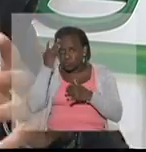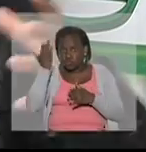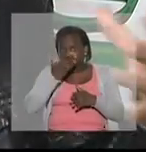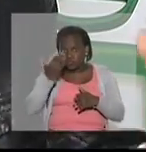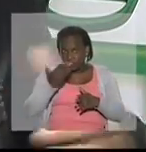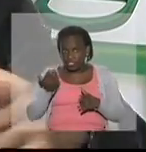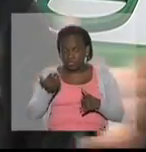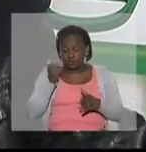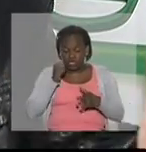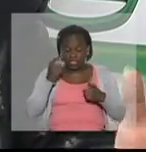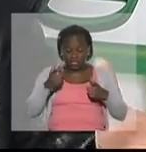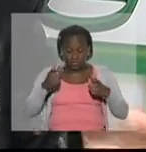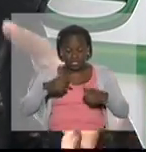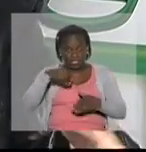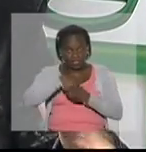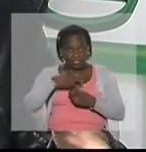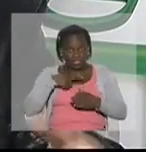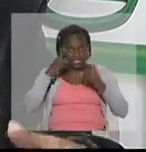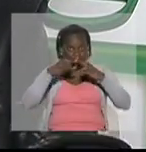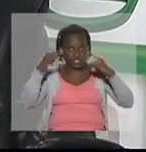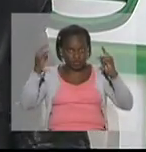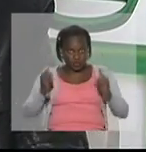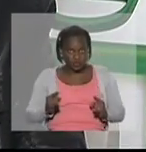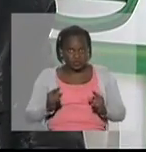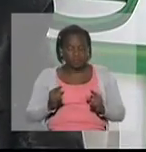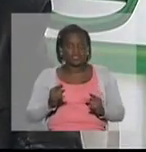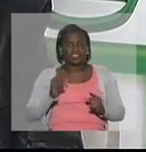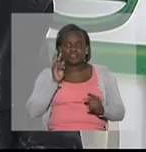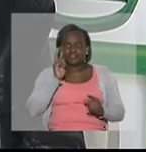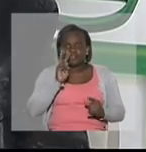ela está dentro de um lugar, que é o circo,